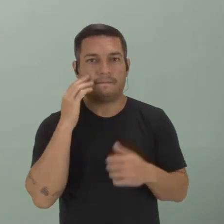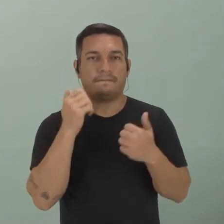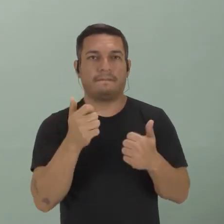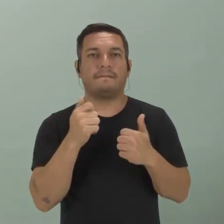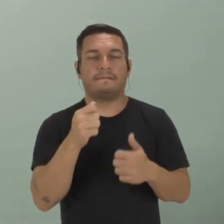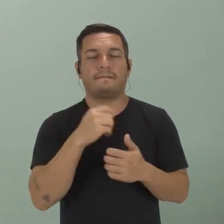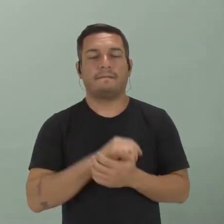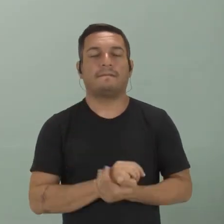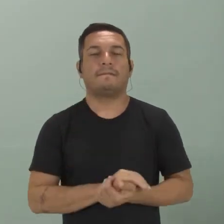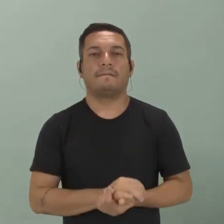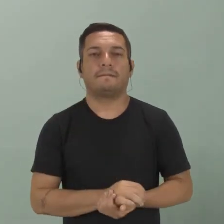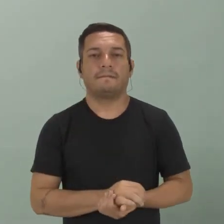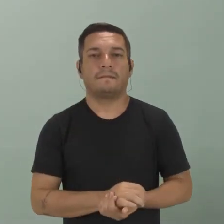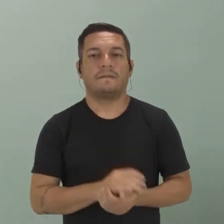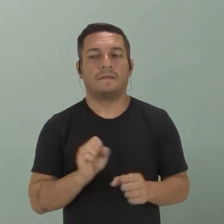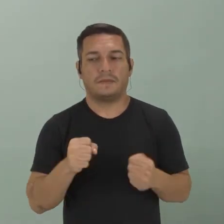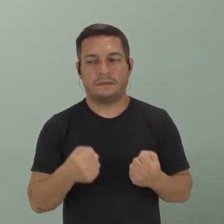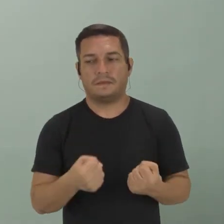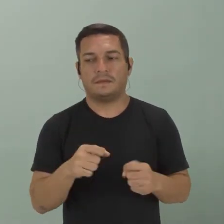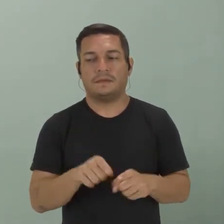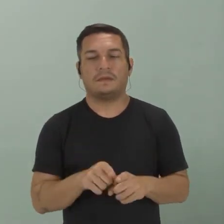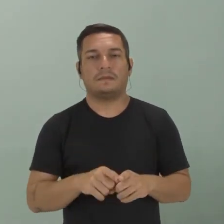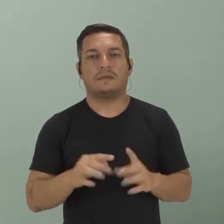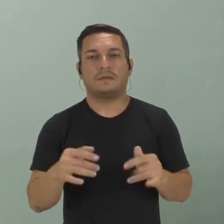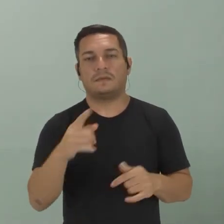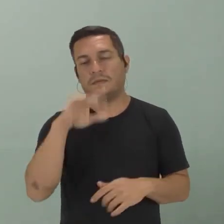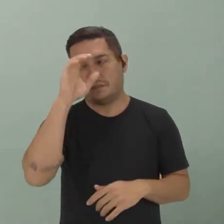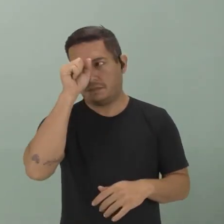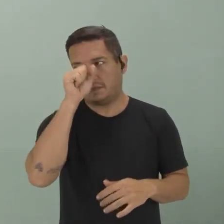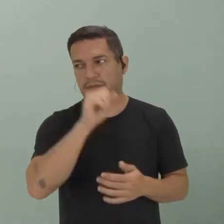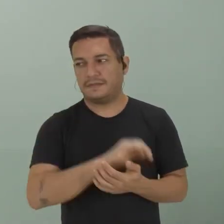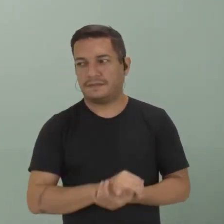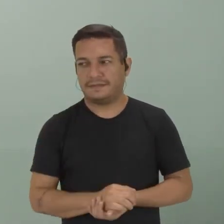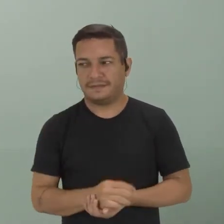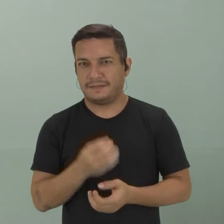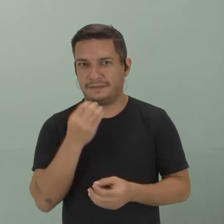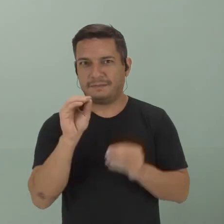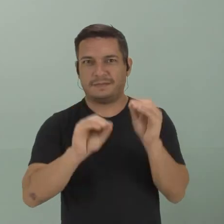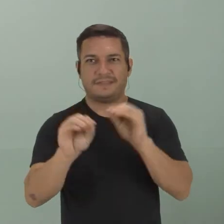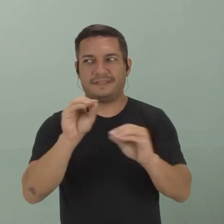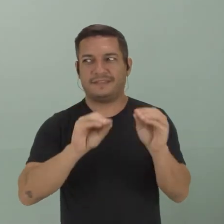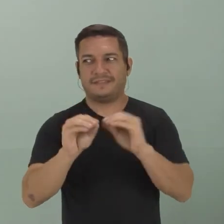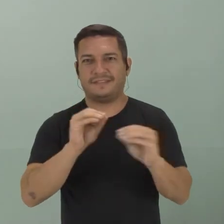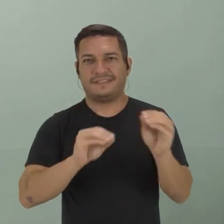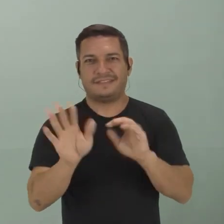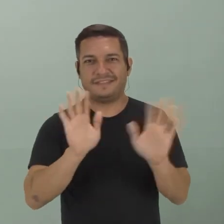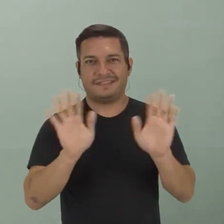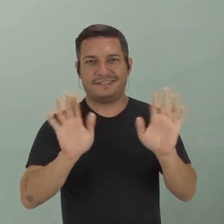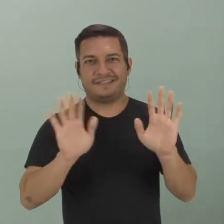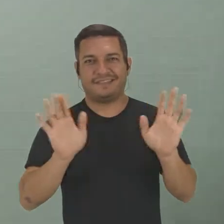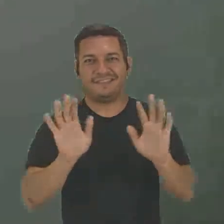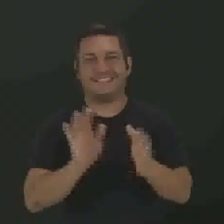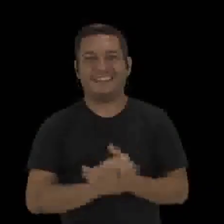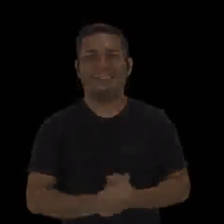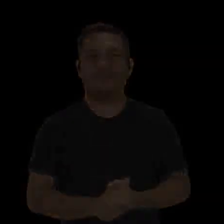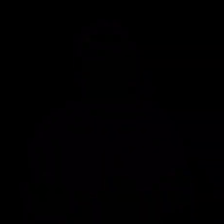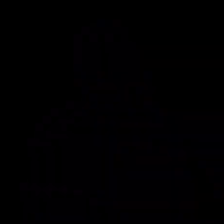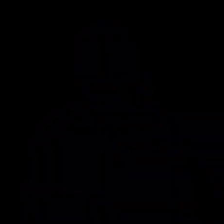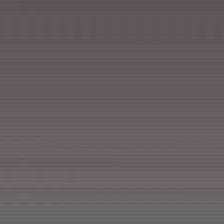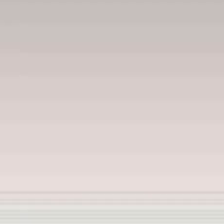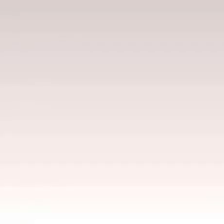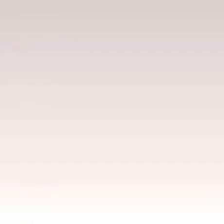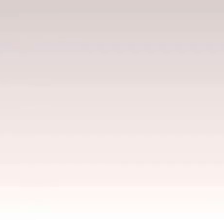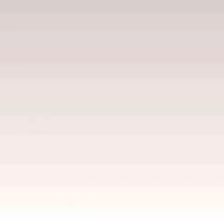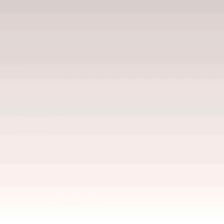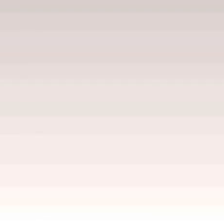você possa exercitar, né, reforçar tudo que você aprendeu aqui, tá bom? Beijo e até a próxima!